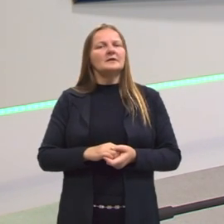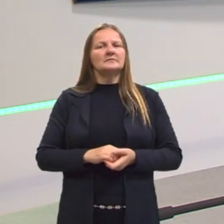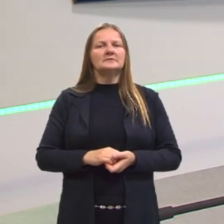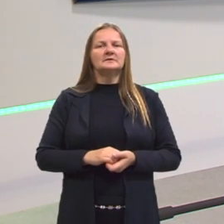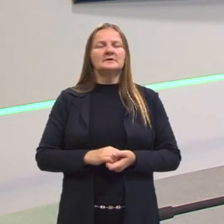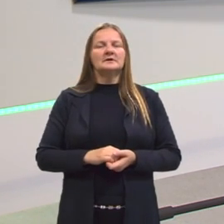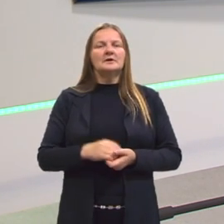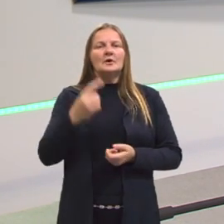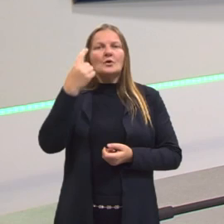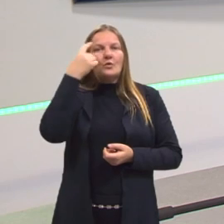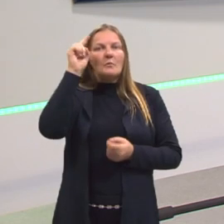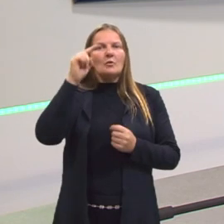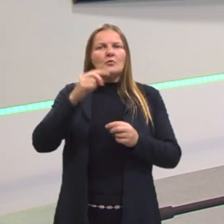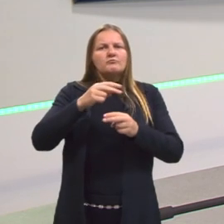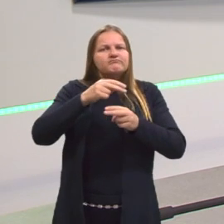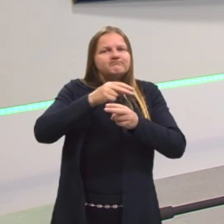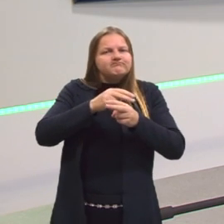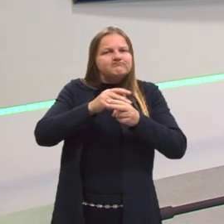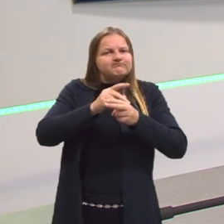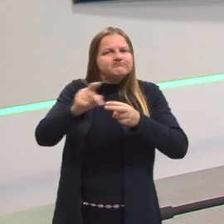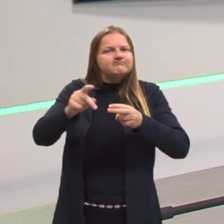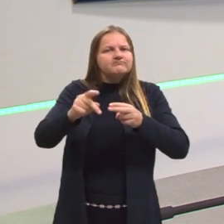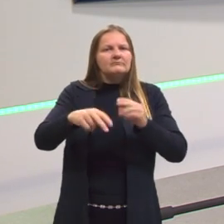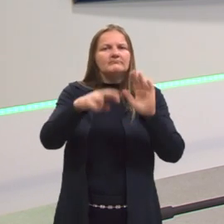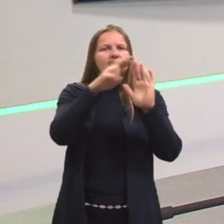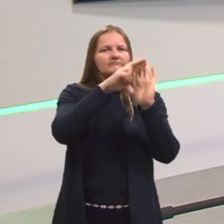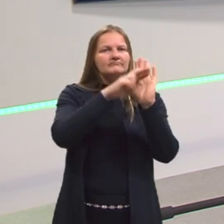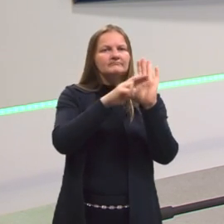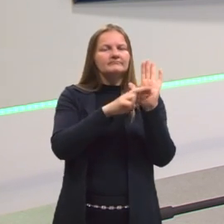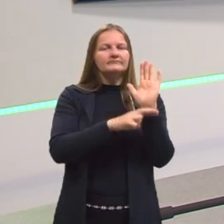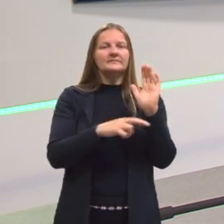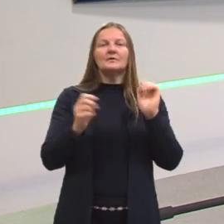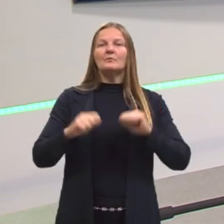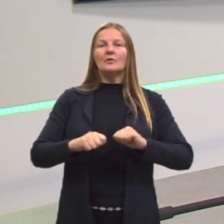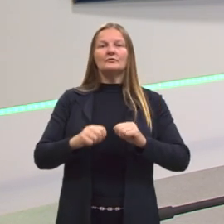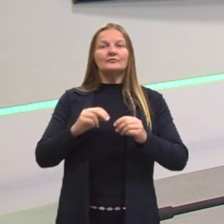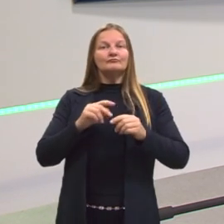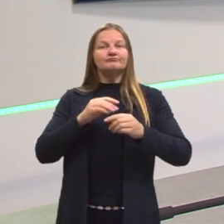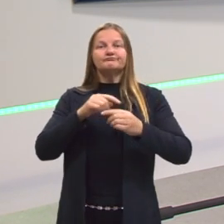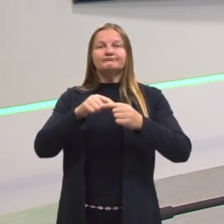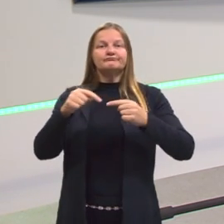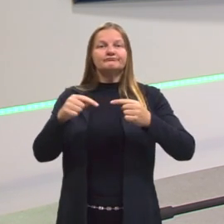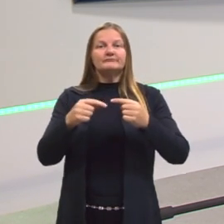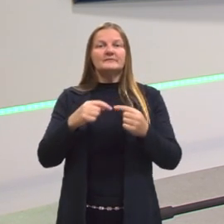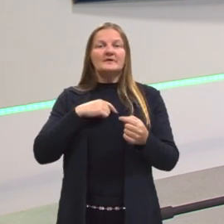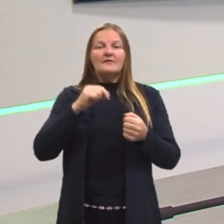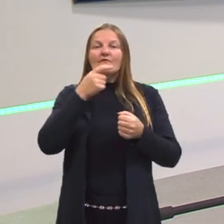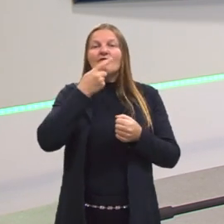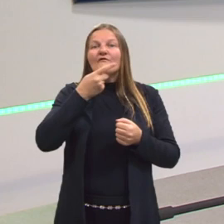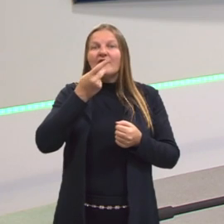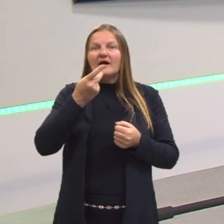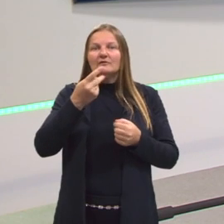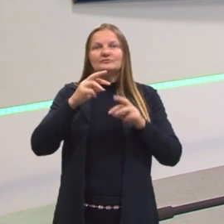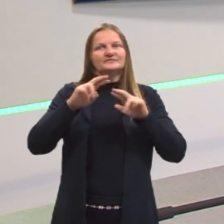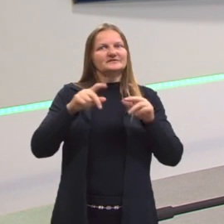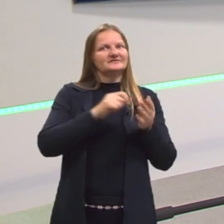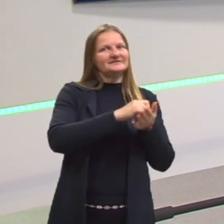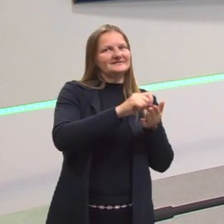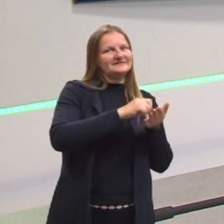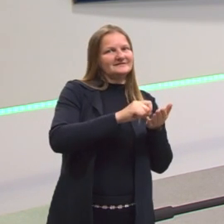a ideia da Norma padrão eu não posso escrever tal qual como eu falo